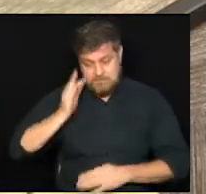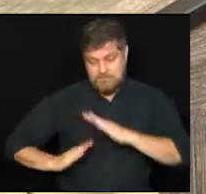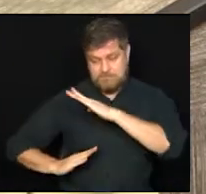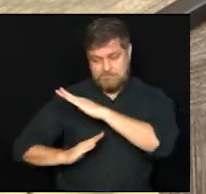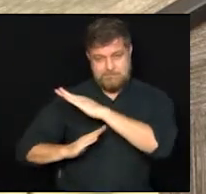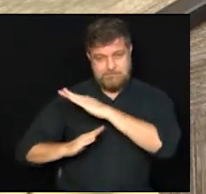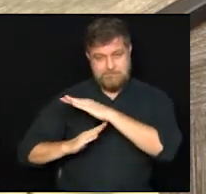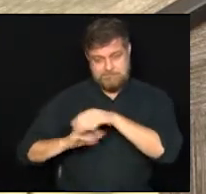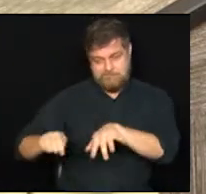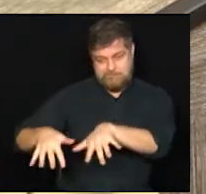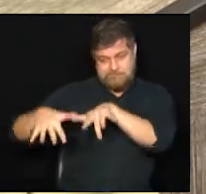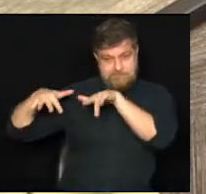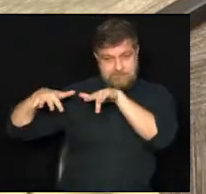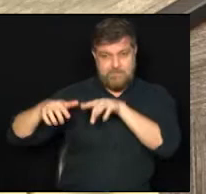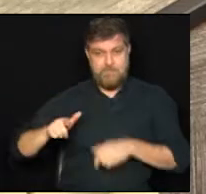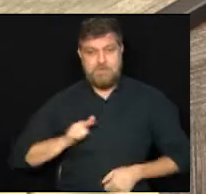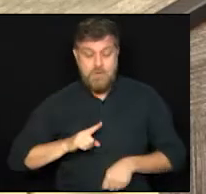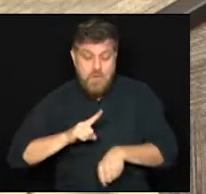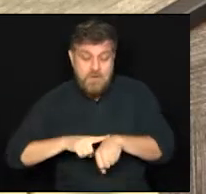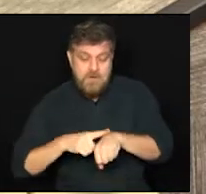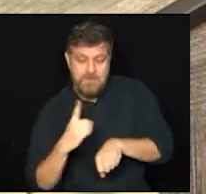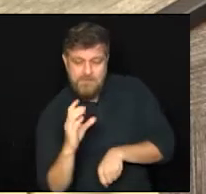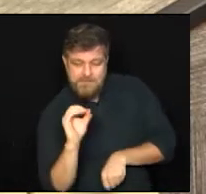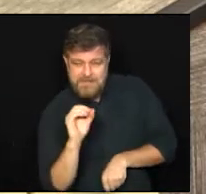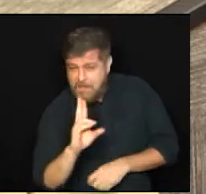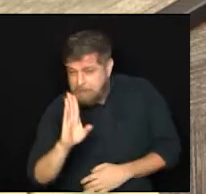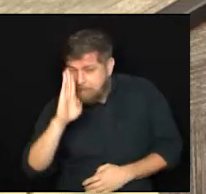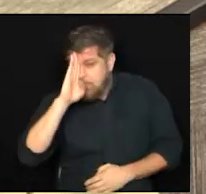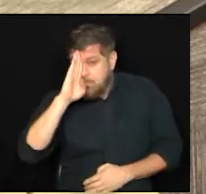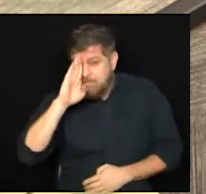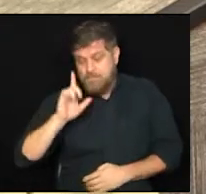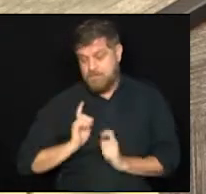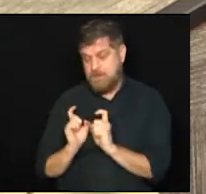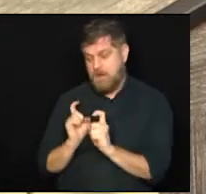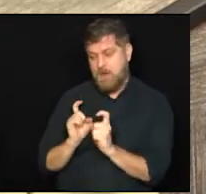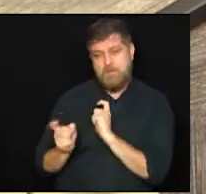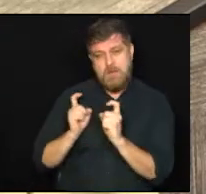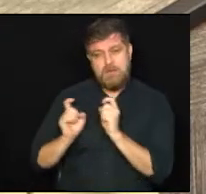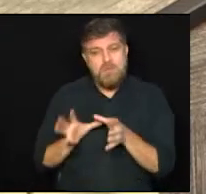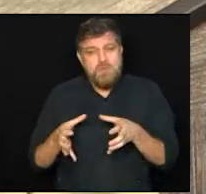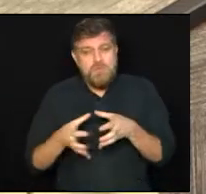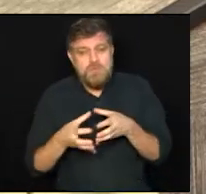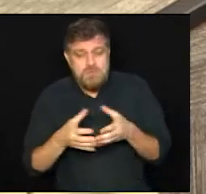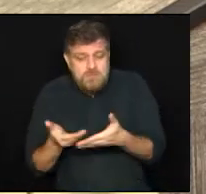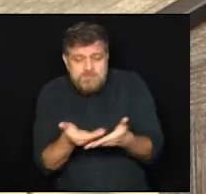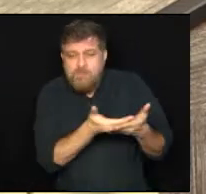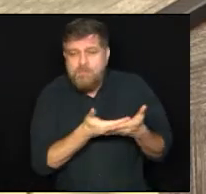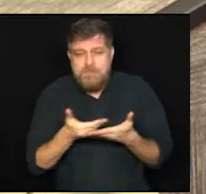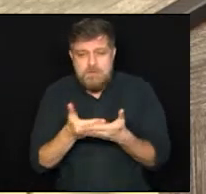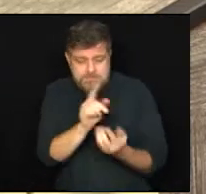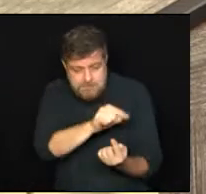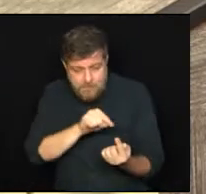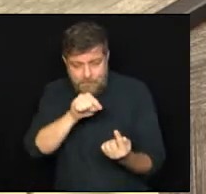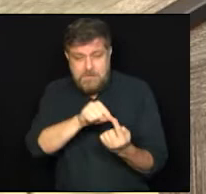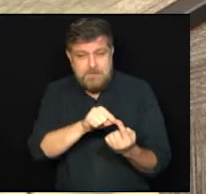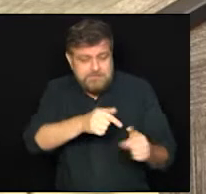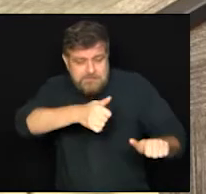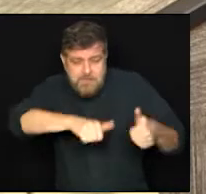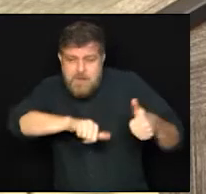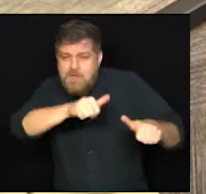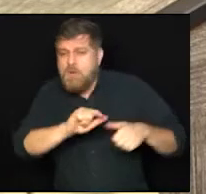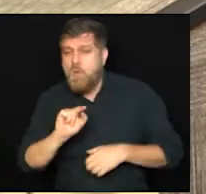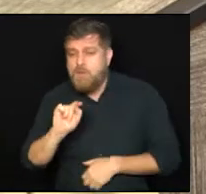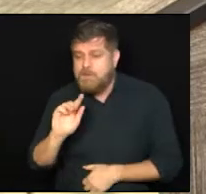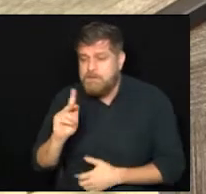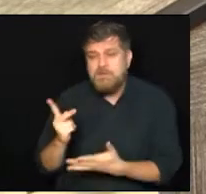Câmara Municipal, às 10 horas em ponto, com uma reunião da Comissão Especial de Estudos com a finalidade de analisar os